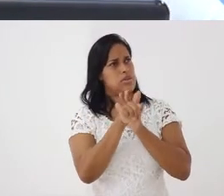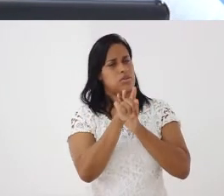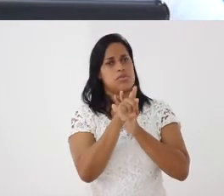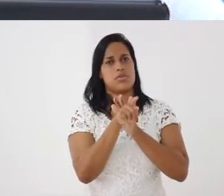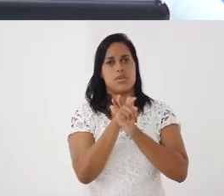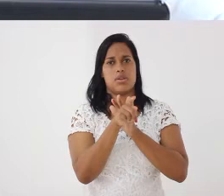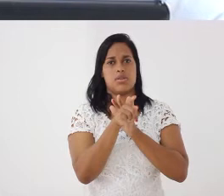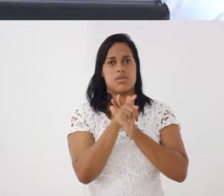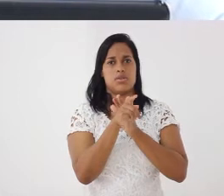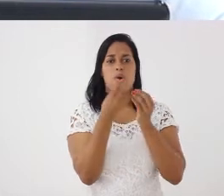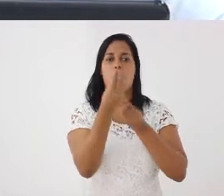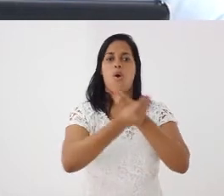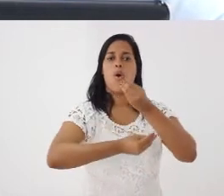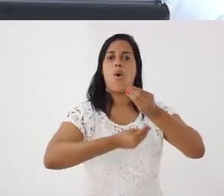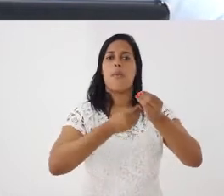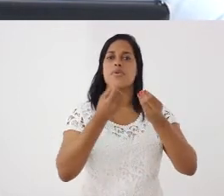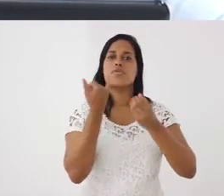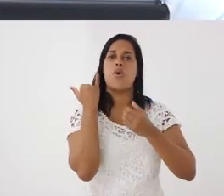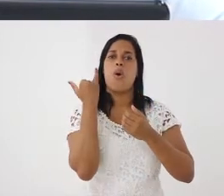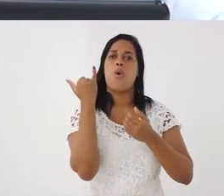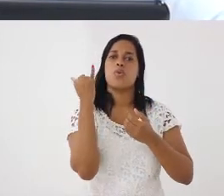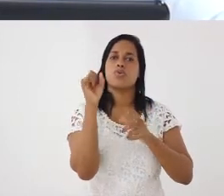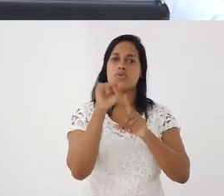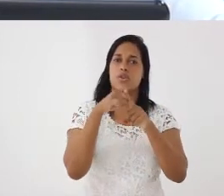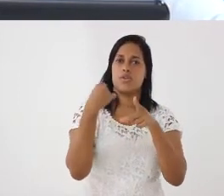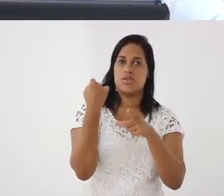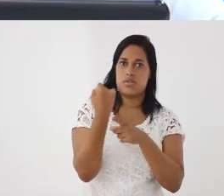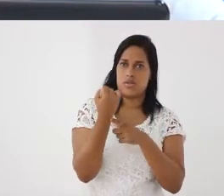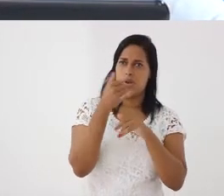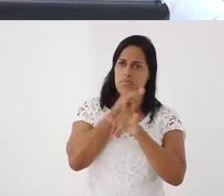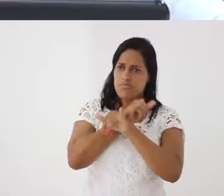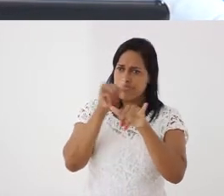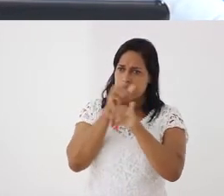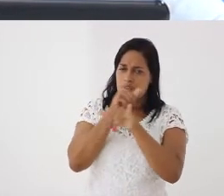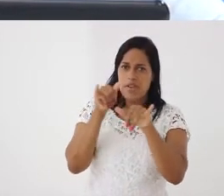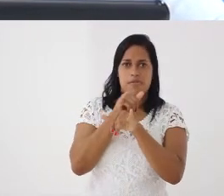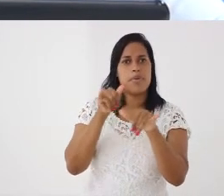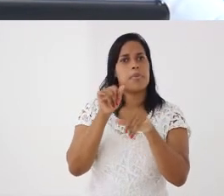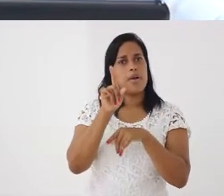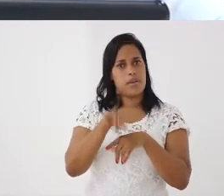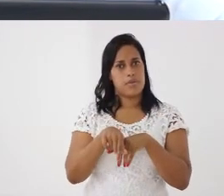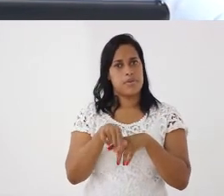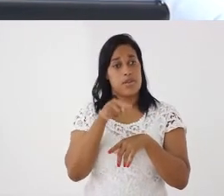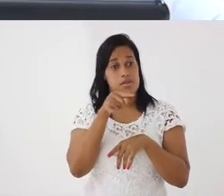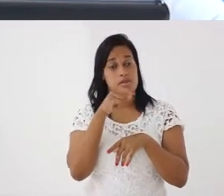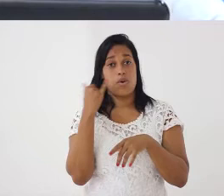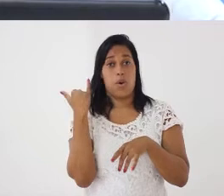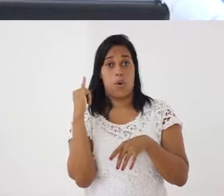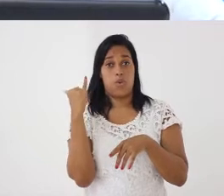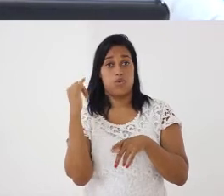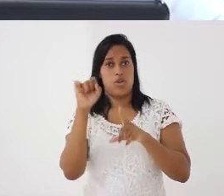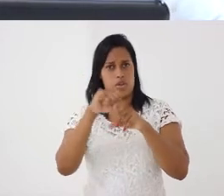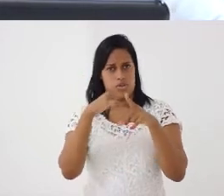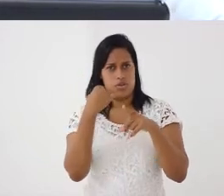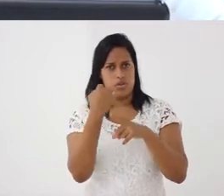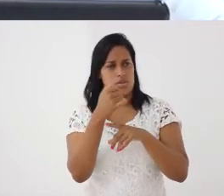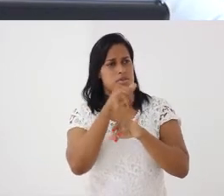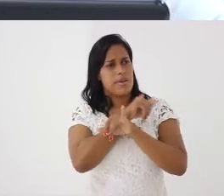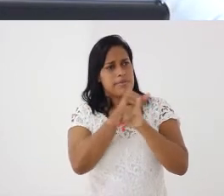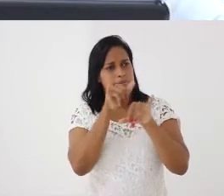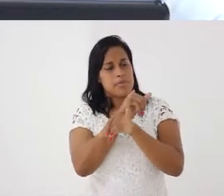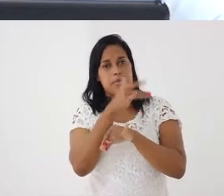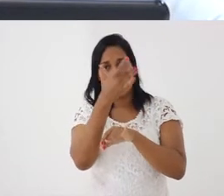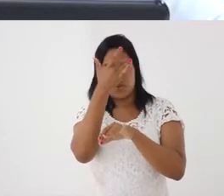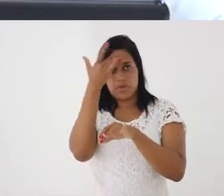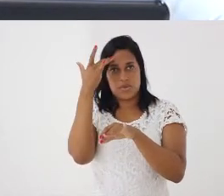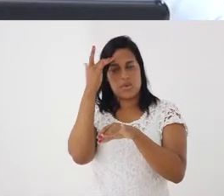perguntando, esse balanço social é divulgado para os funcionários? Esse balanço social é divulgado para